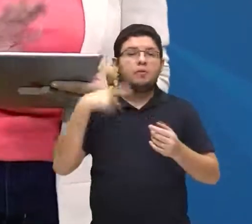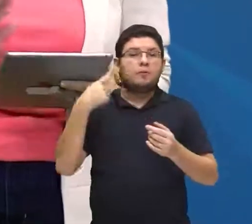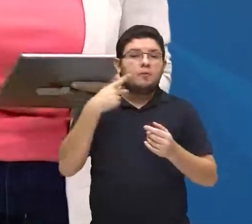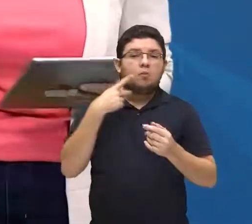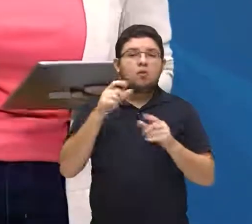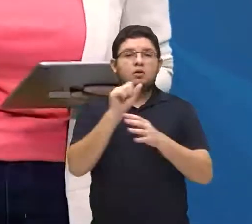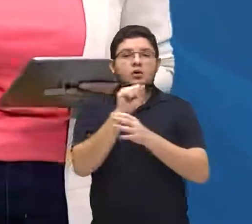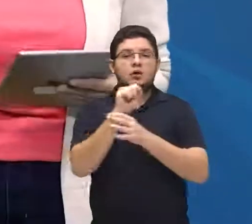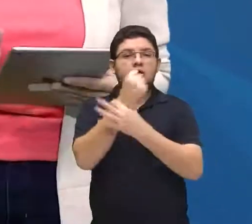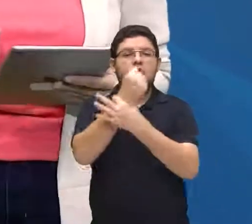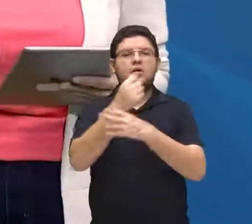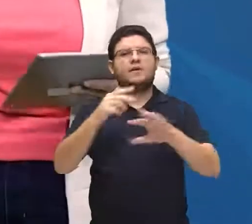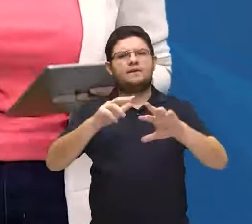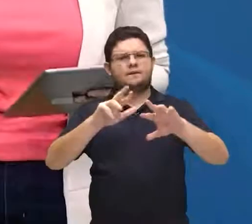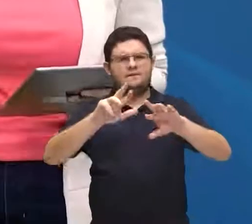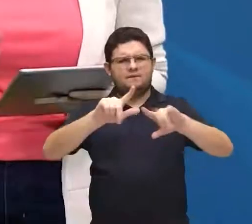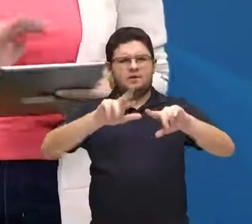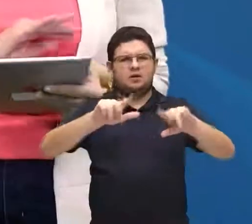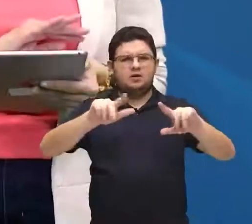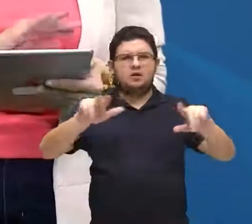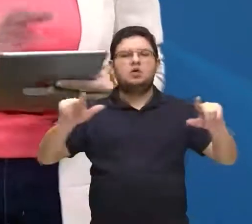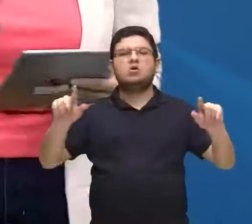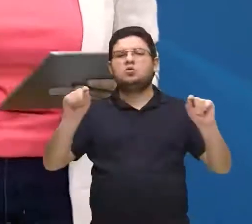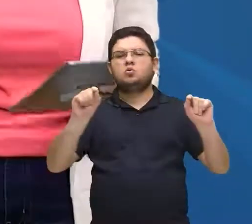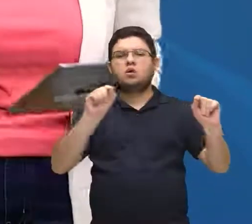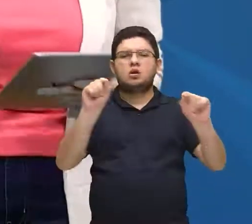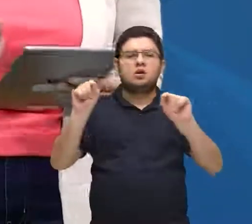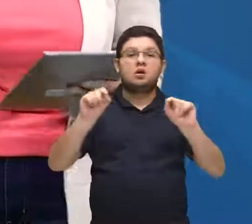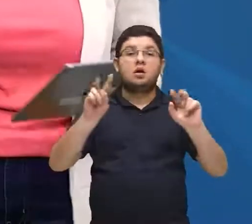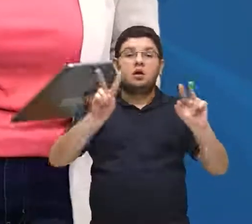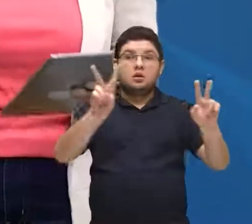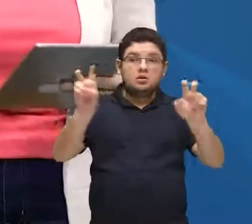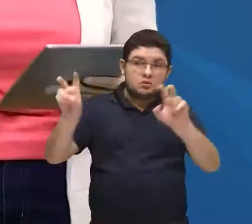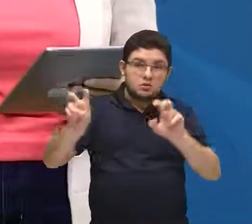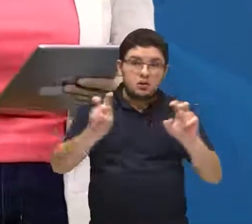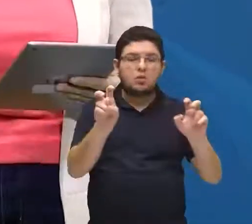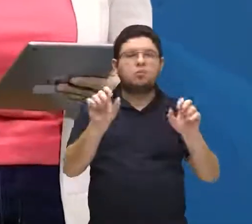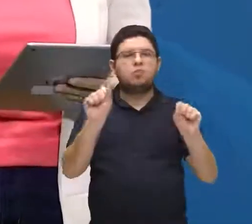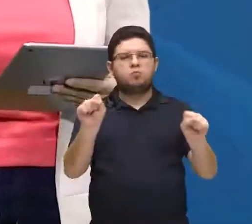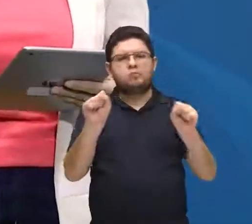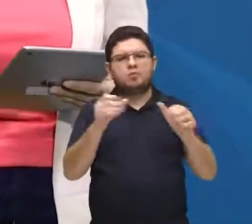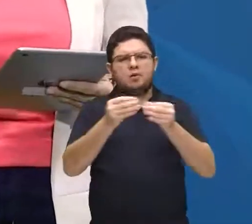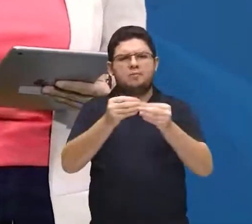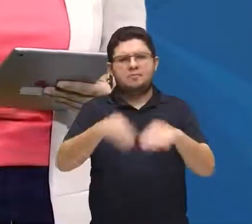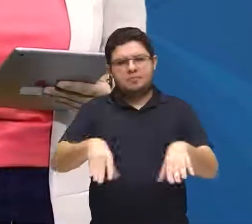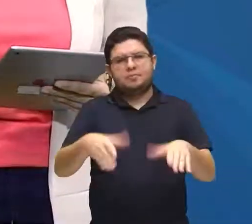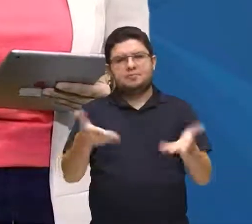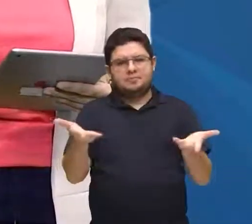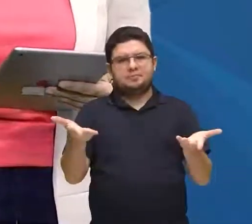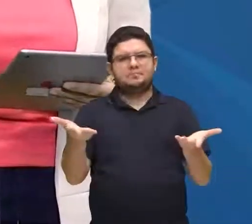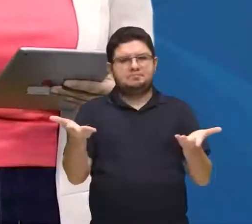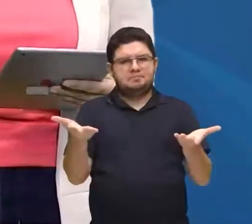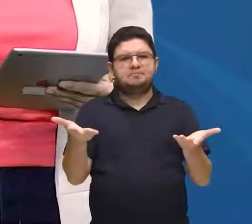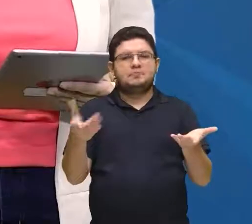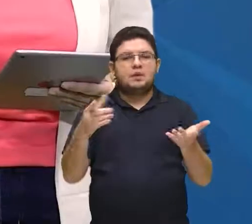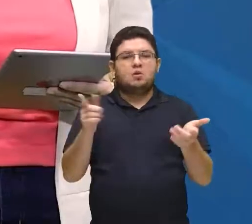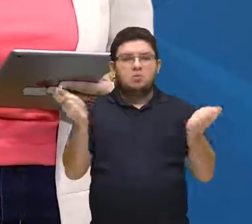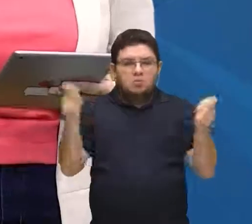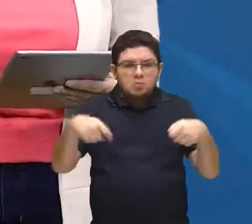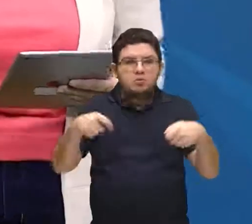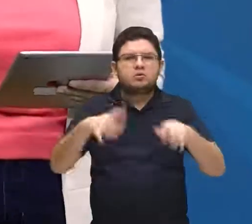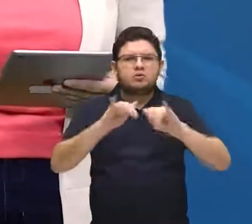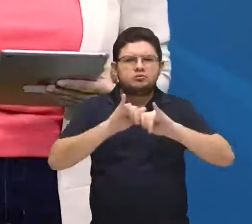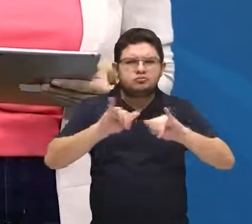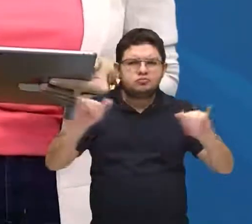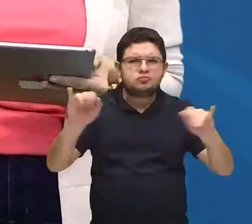entre outras áreas, qualquer área, né, a gente pode estar sendo ali atacada por fake